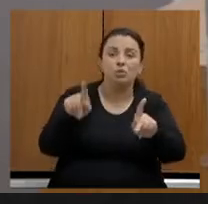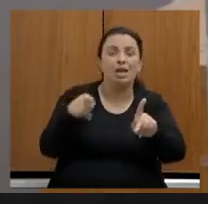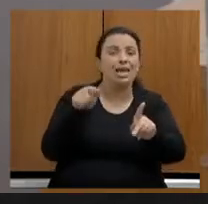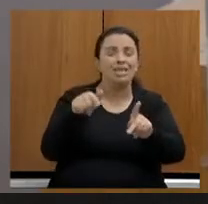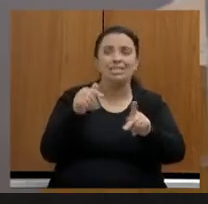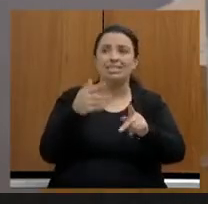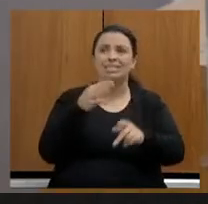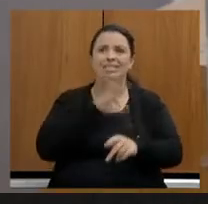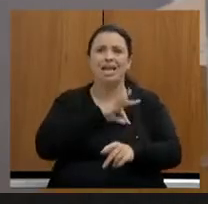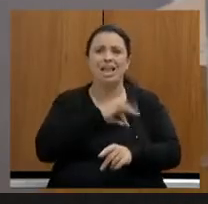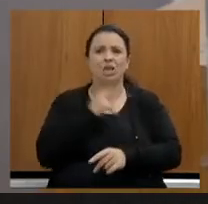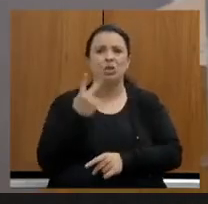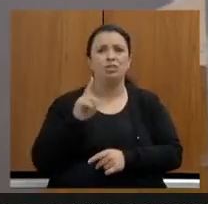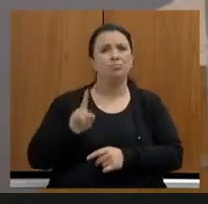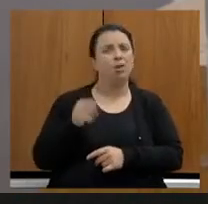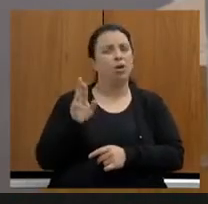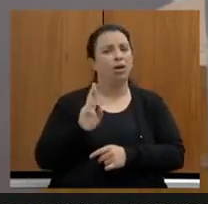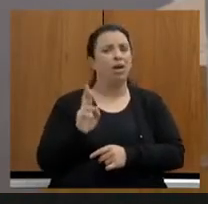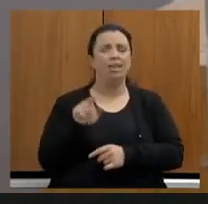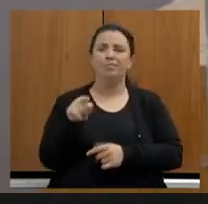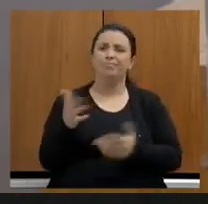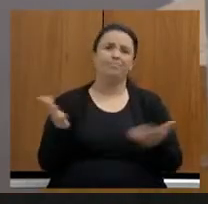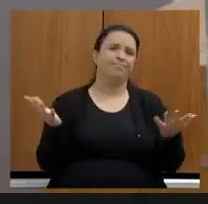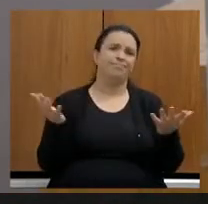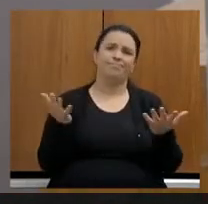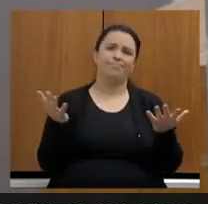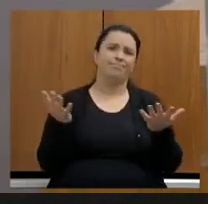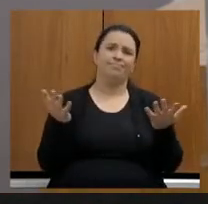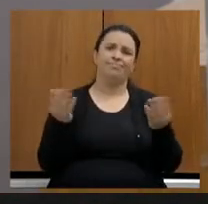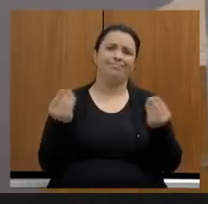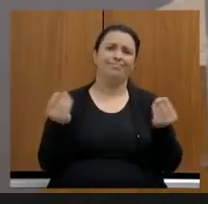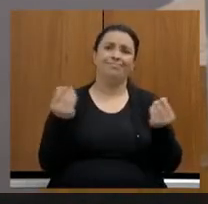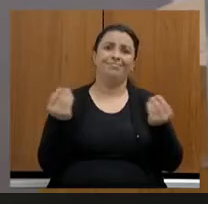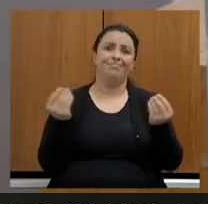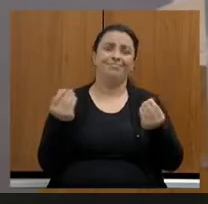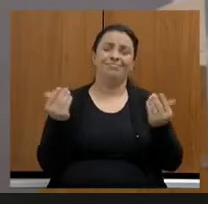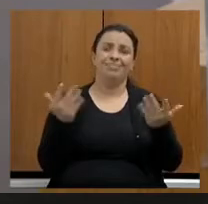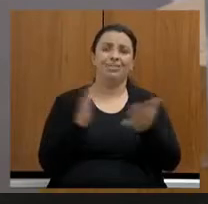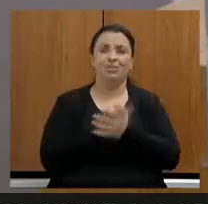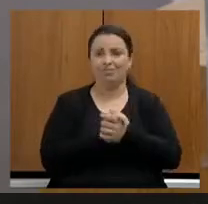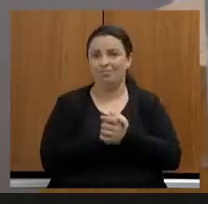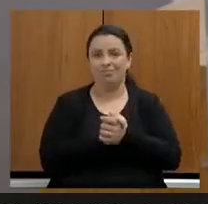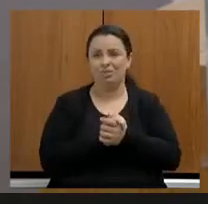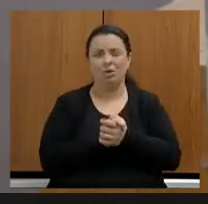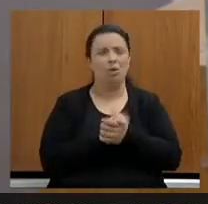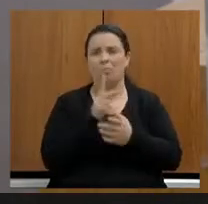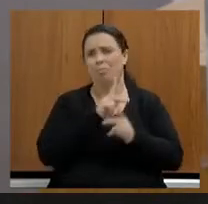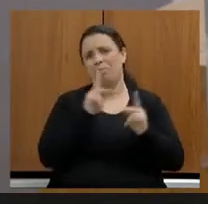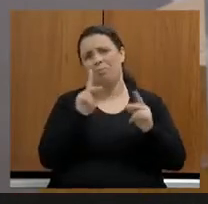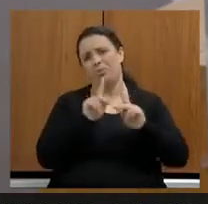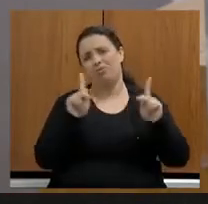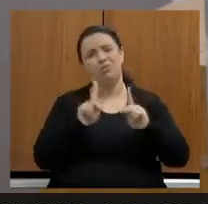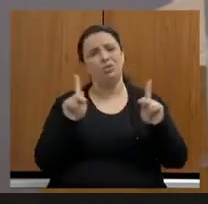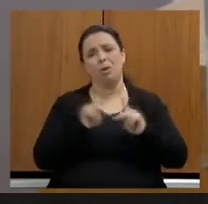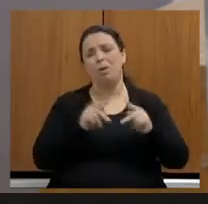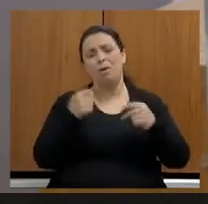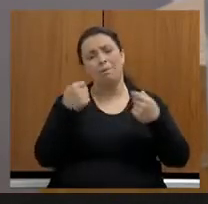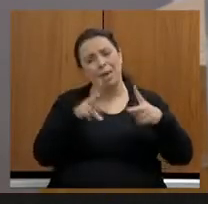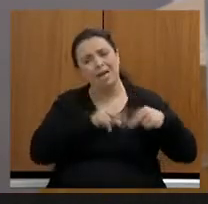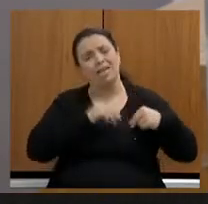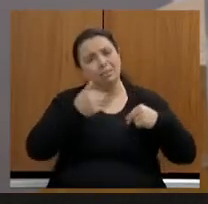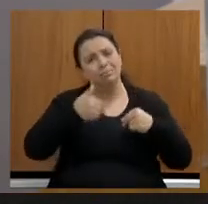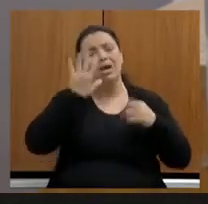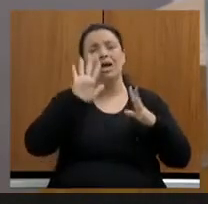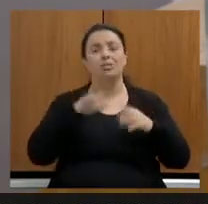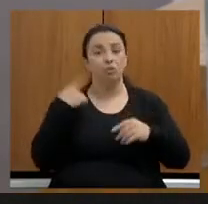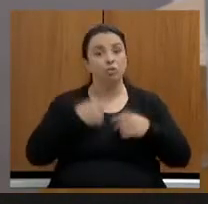salário r$ 2000 se não pode isso é é no 2004/2 22 os professores não merece isso não é então que a gente possa trabalhar mais